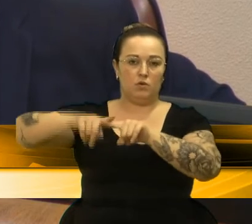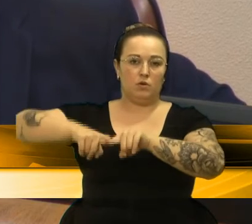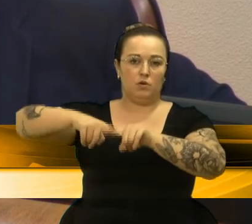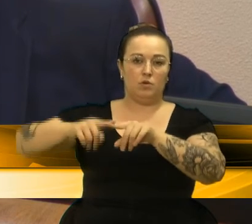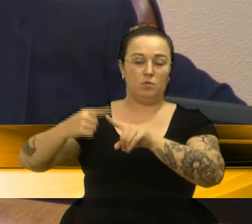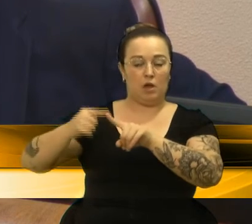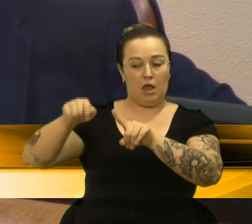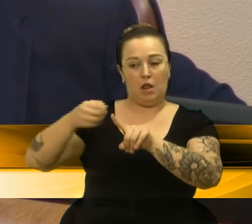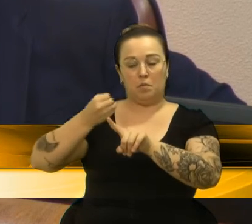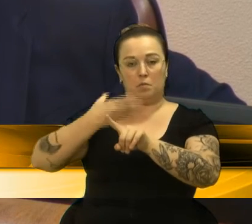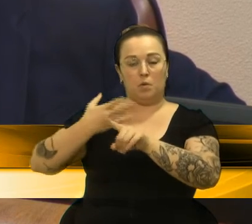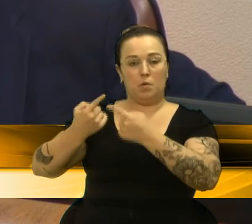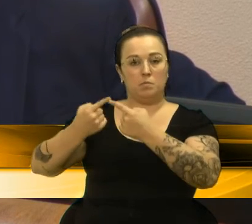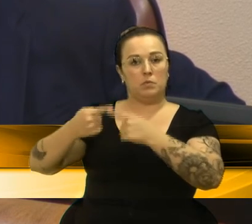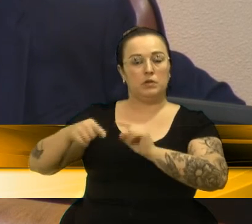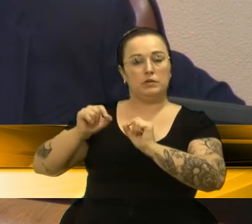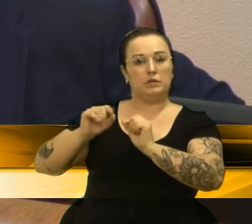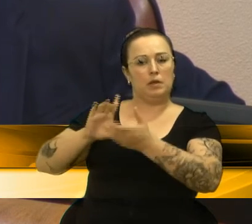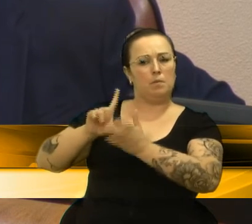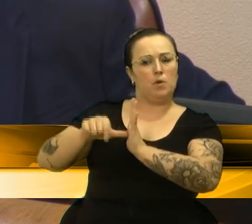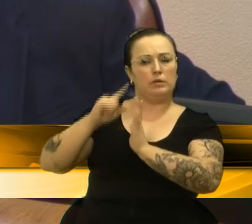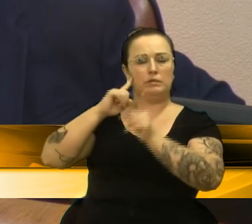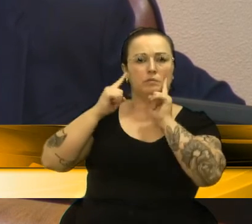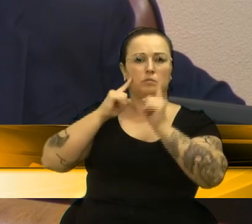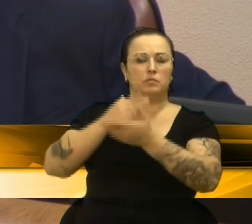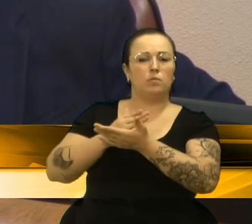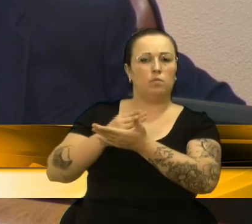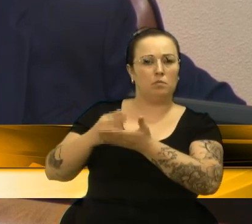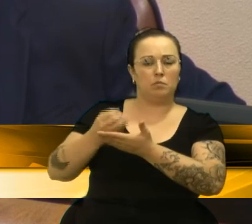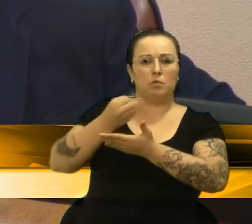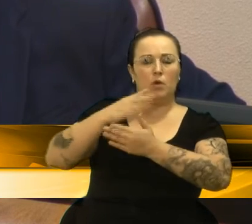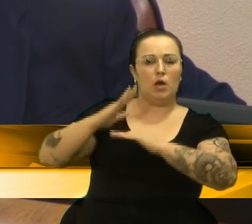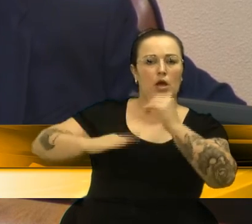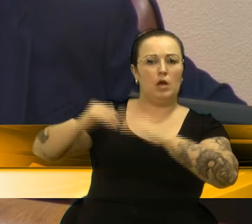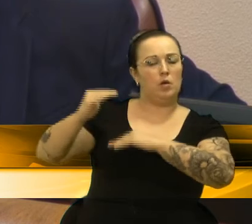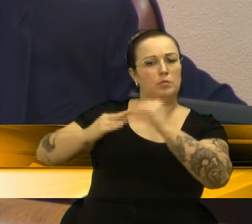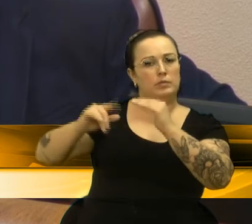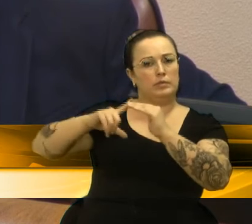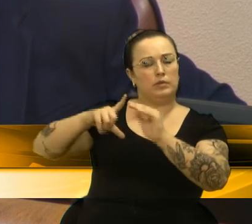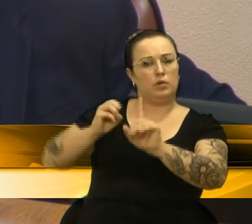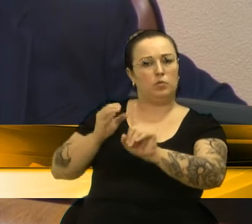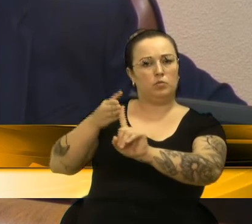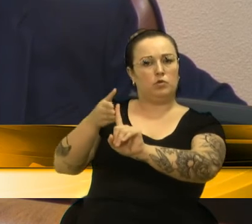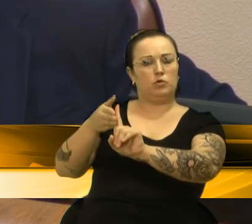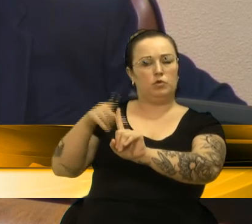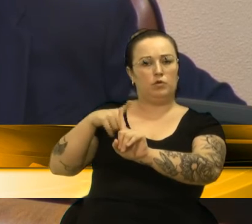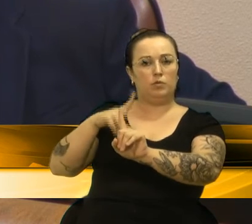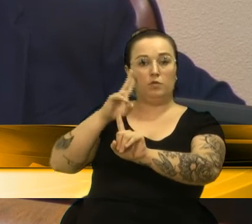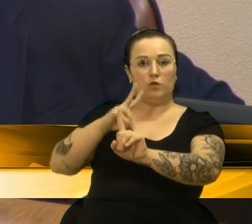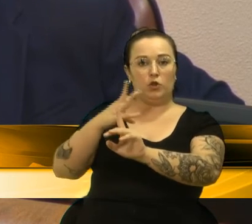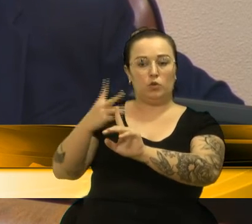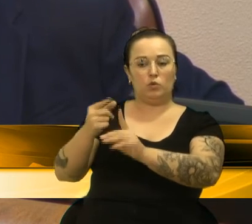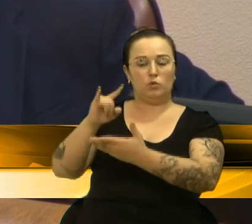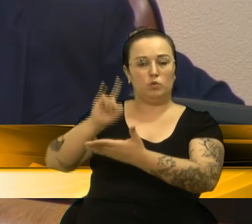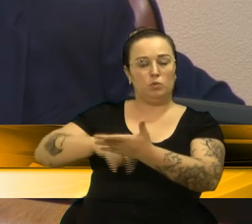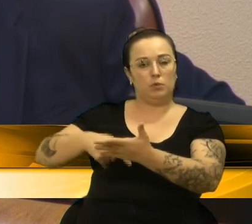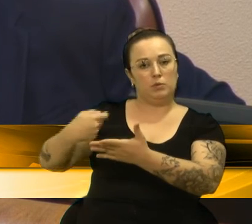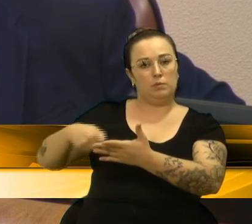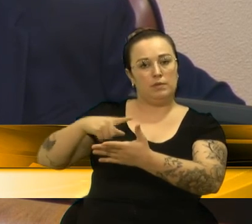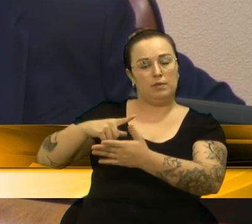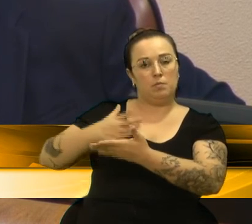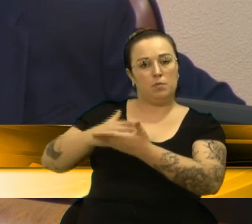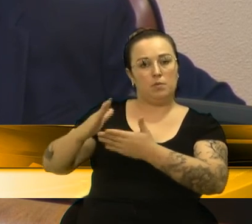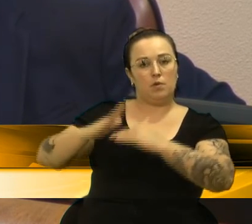relação à ação judicial, iniciaríamos de pronto o início das obras, tendo dessa forma que rever todas as autorizações e, dessa forma, causando